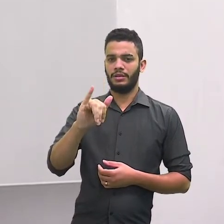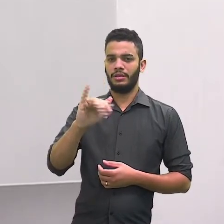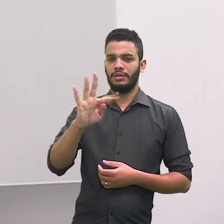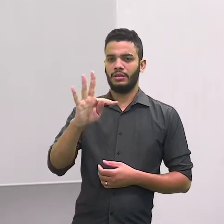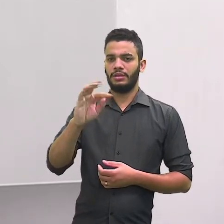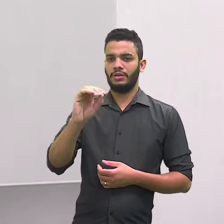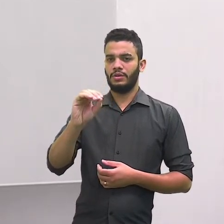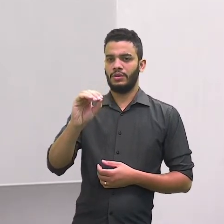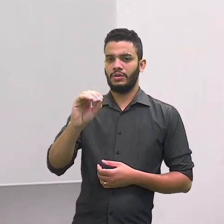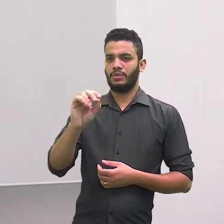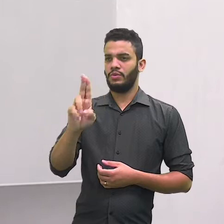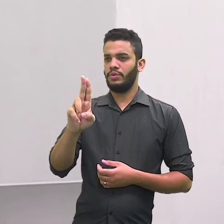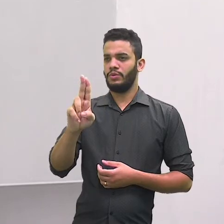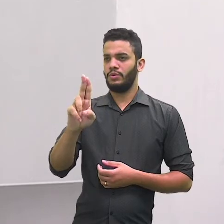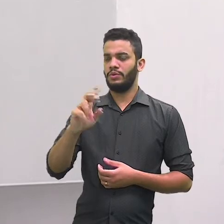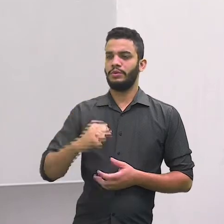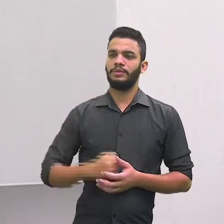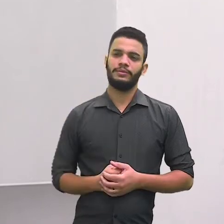P-R-E-C-P-I-T-O-U. Precipitou.